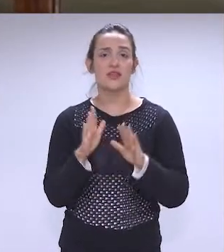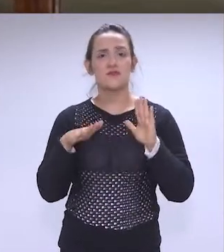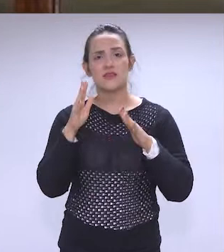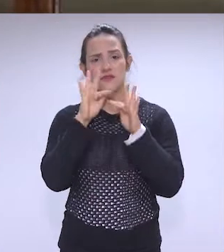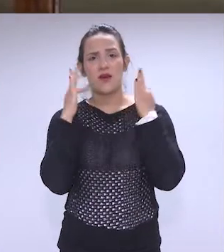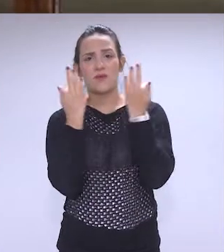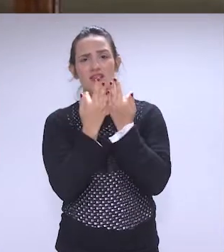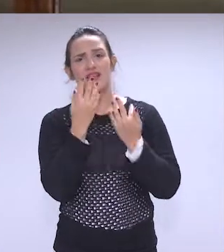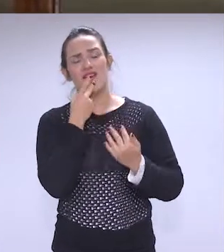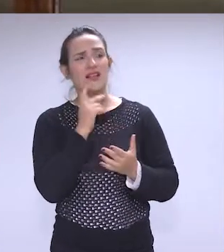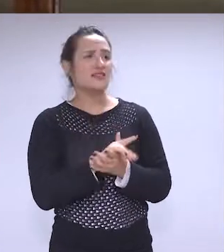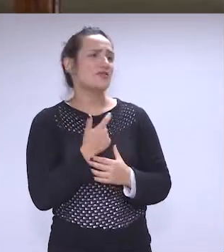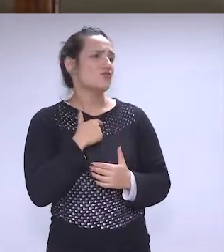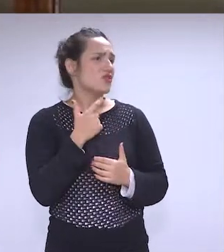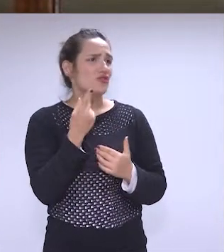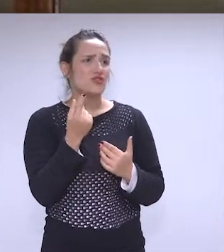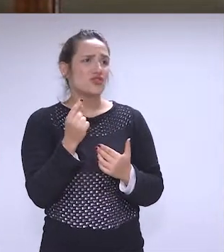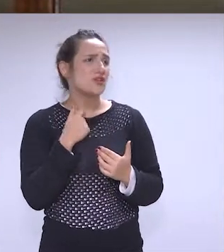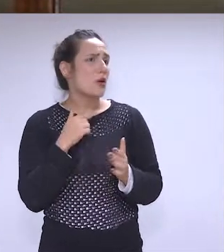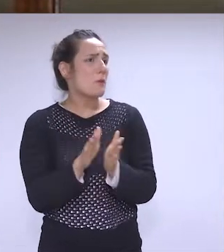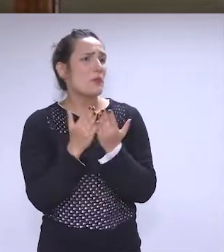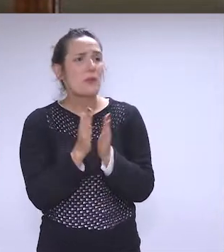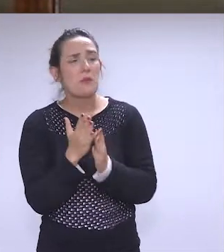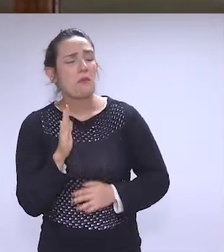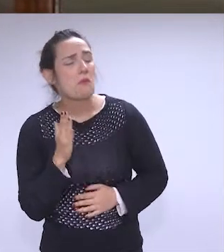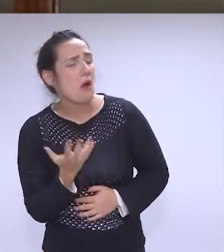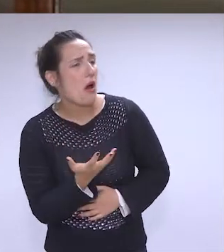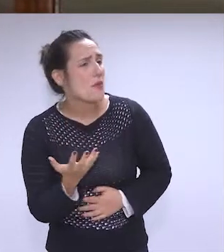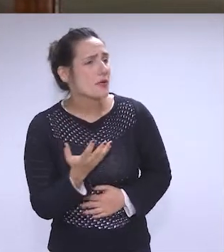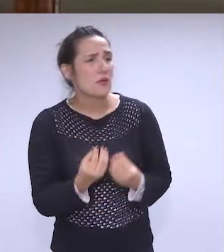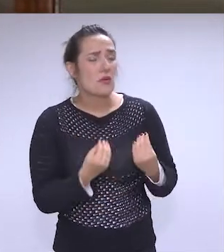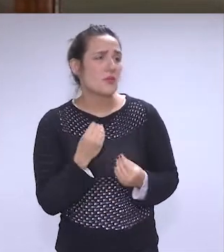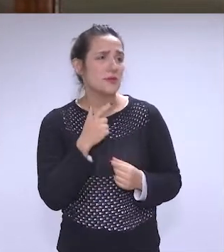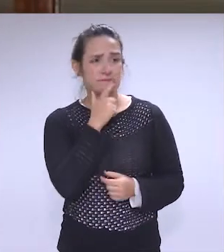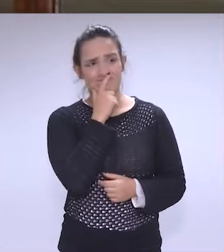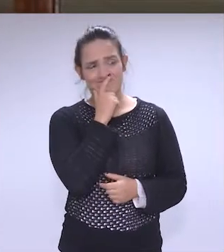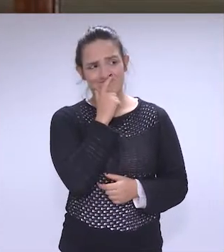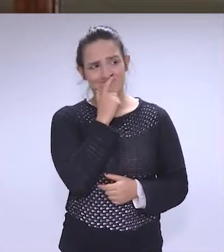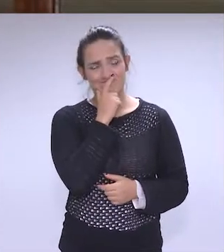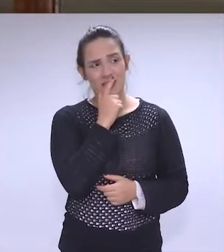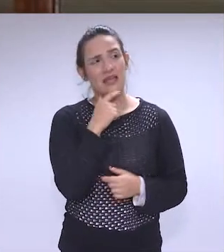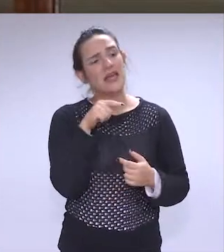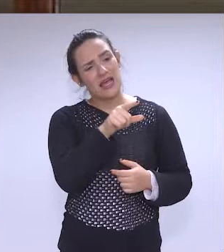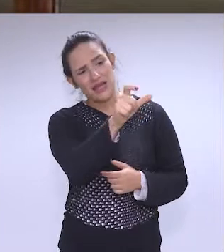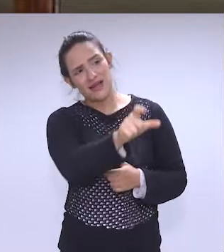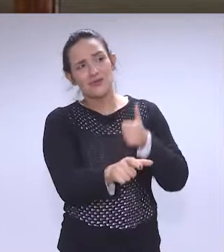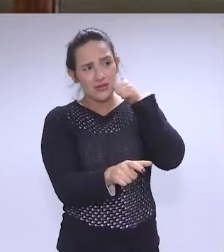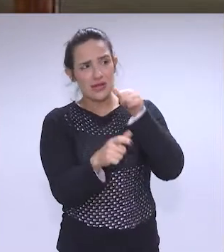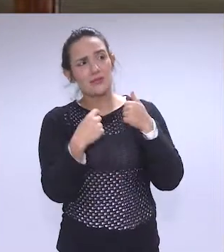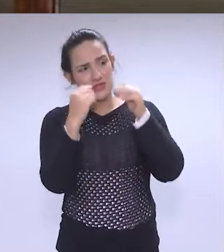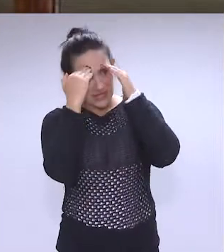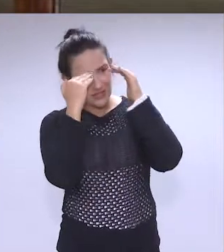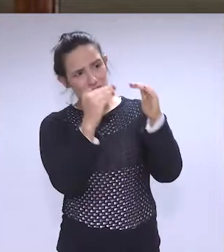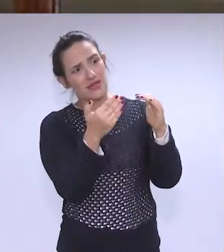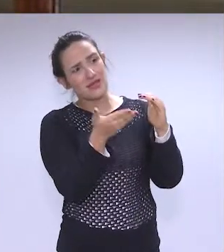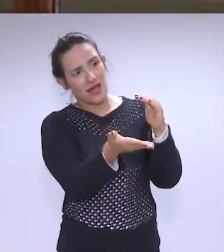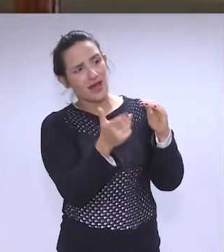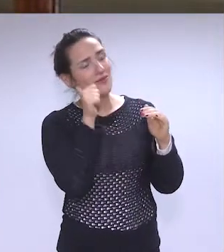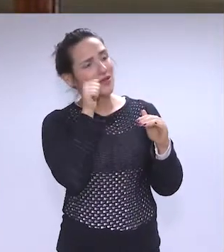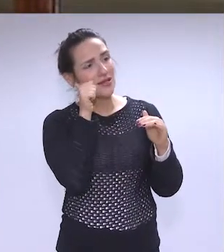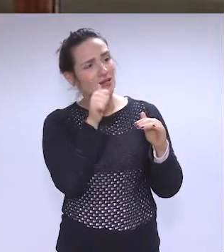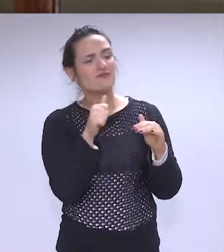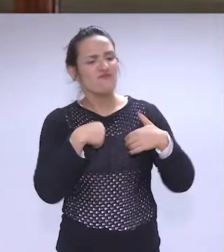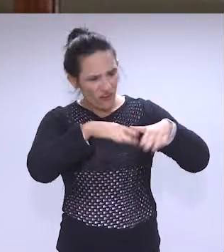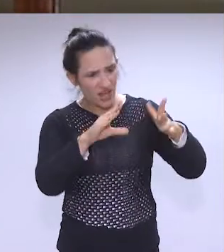uma solução para a família, porque ela vai ser respeitada na sociedade e ela vai ser respeitada pela